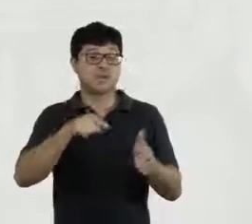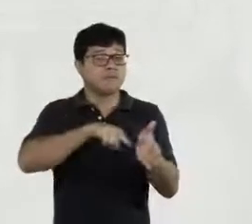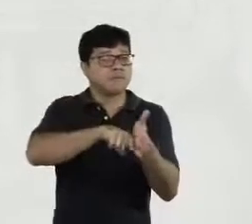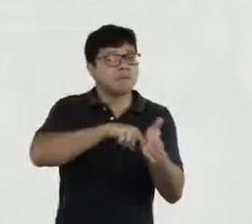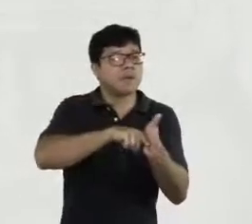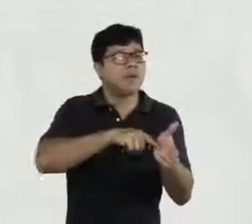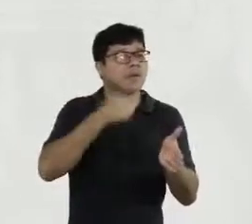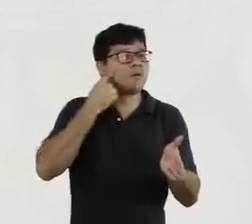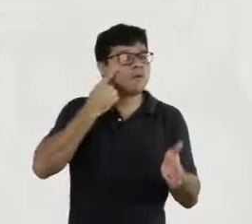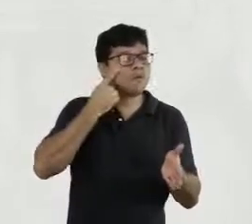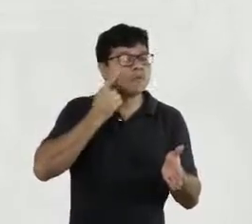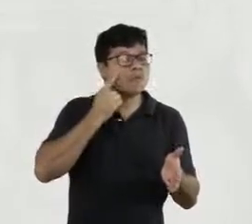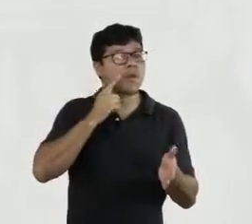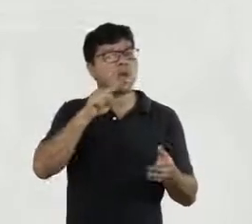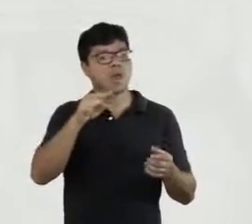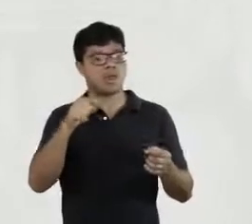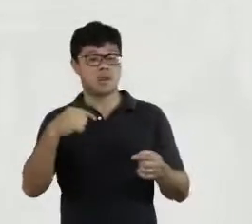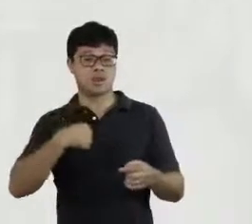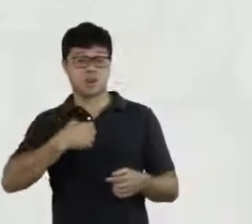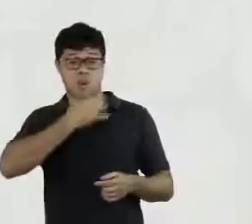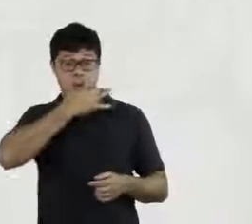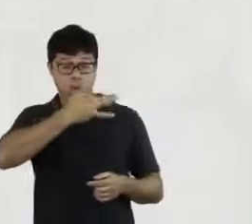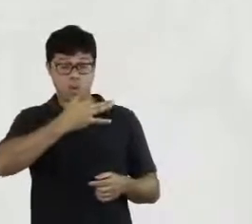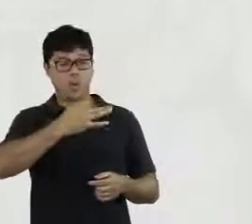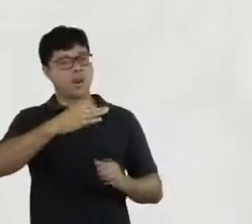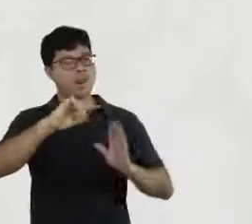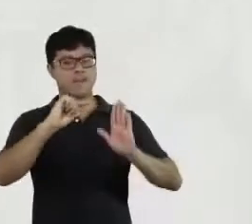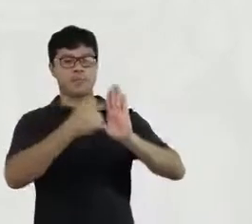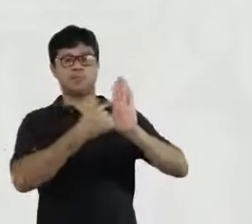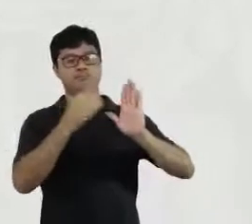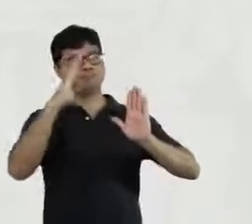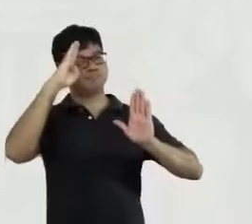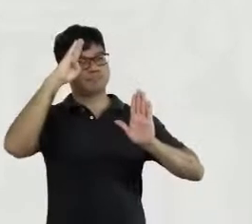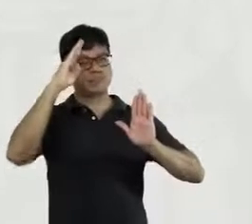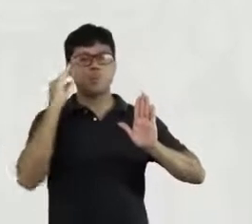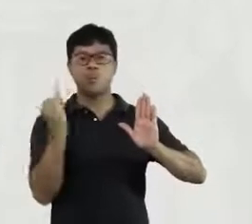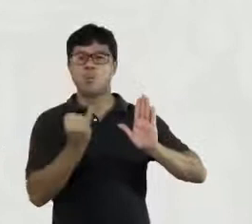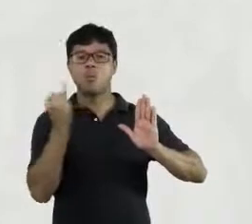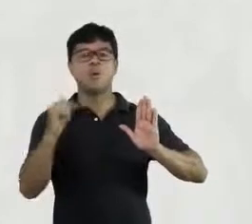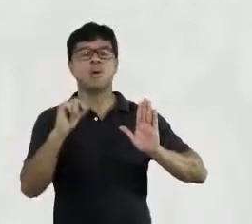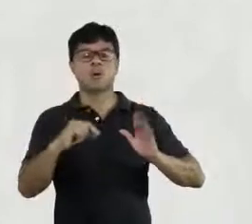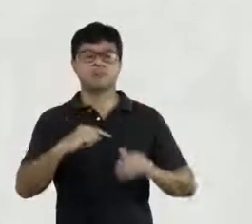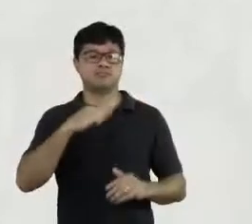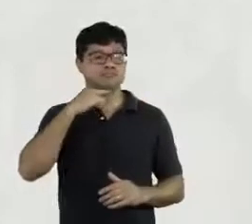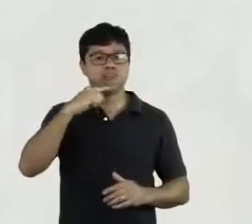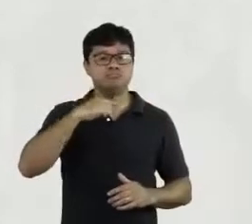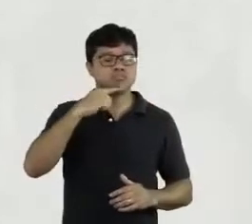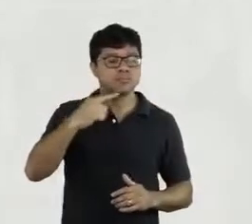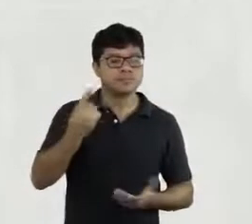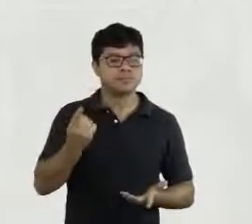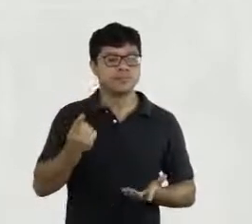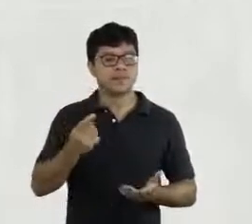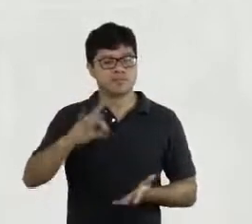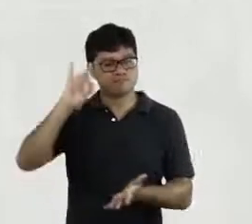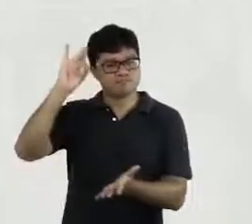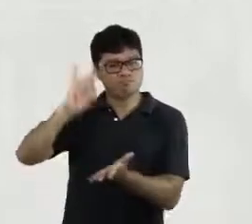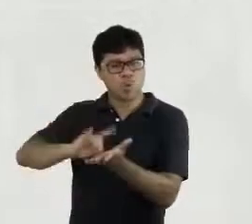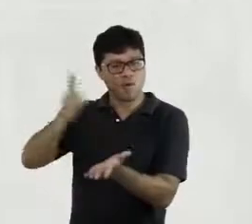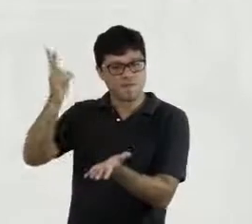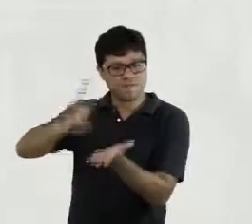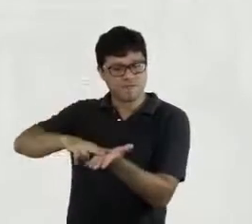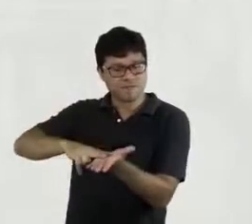Verificação, para mim, consiste no princípio mais importante. Não há como você validar